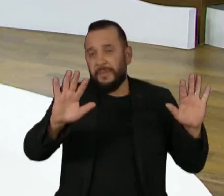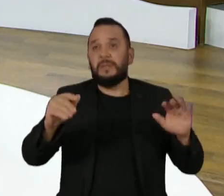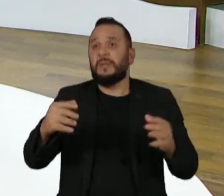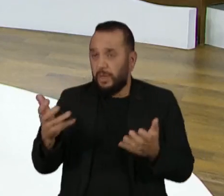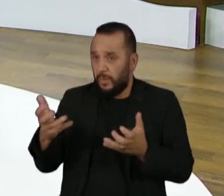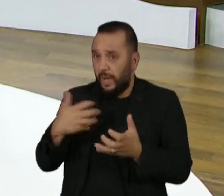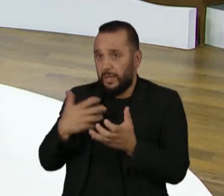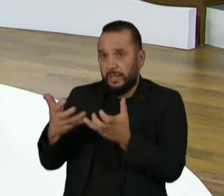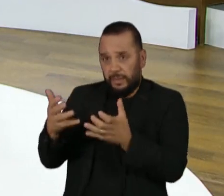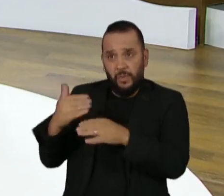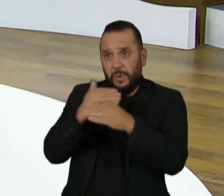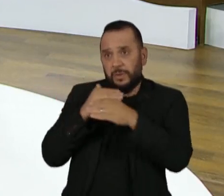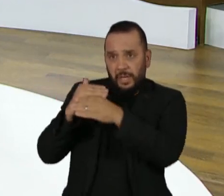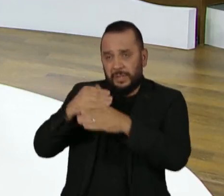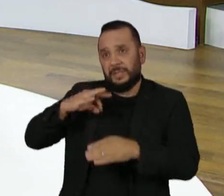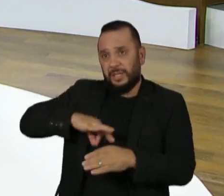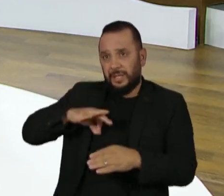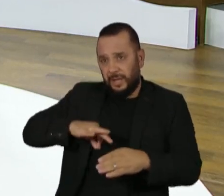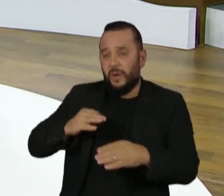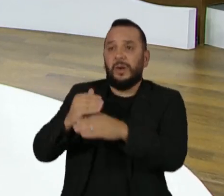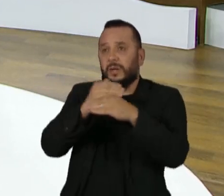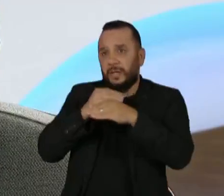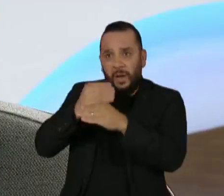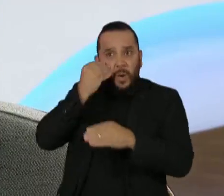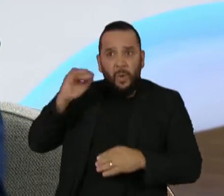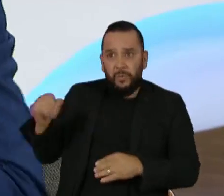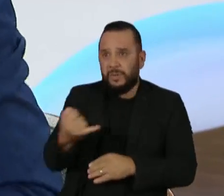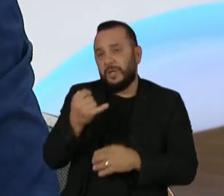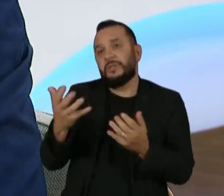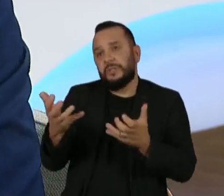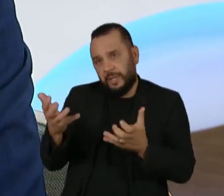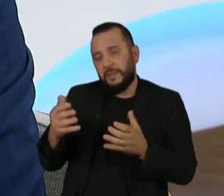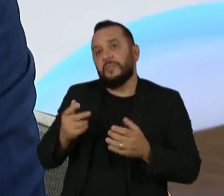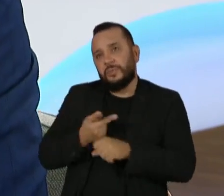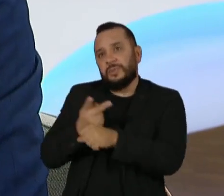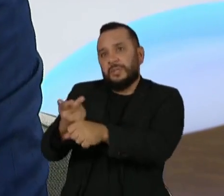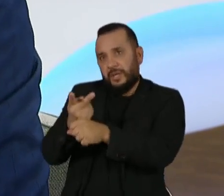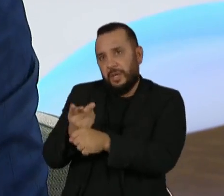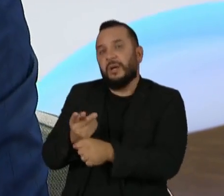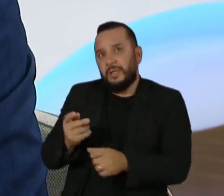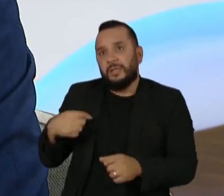mulheres, igualdade salarial, igualdade de oportunidades. É isso que a gente precisa buscar, isso que